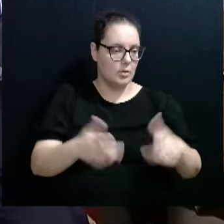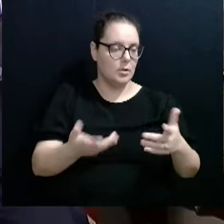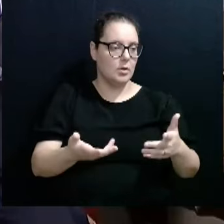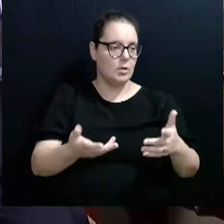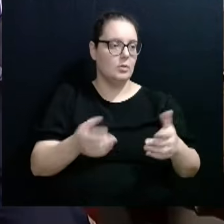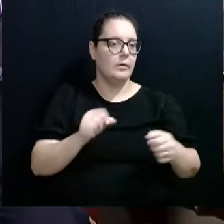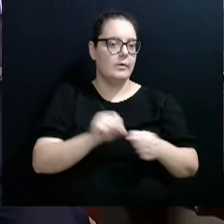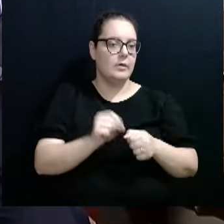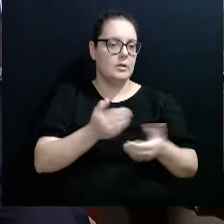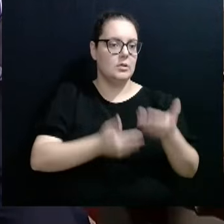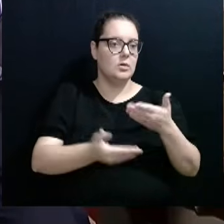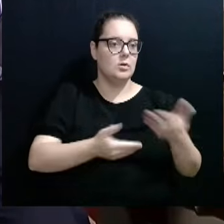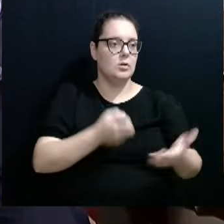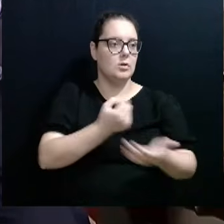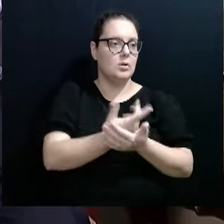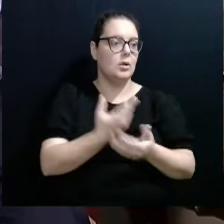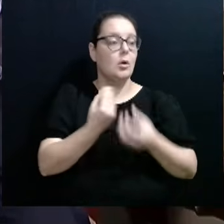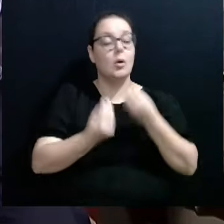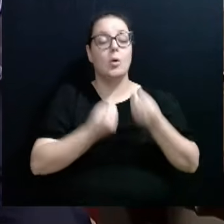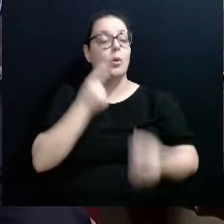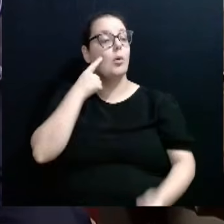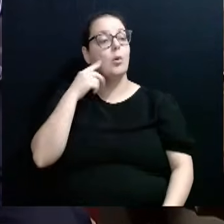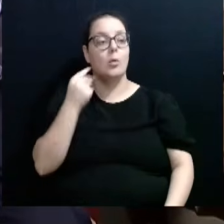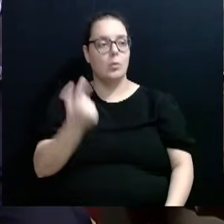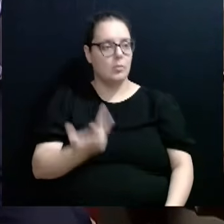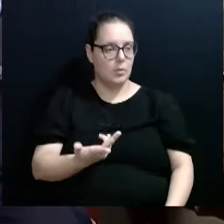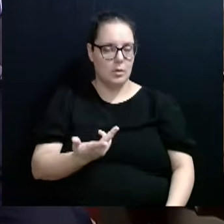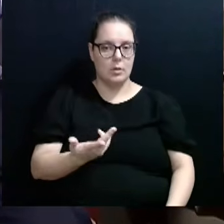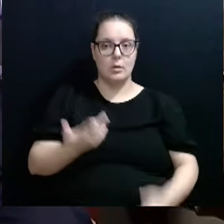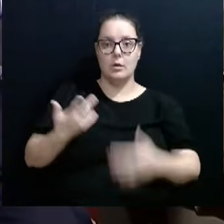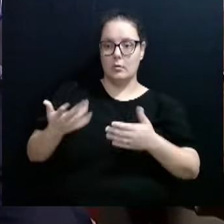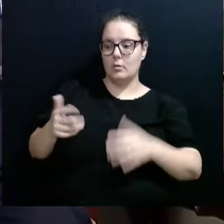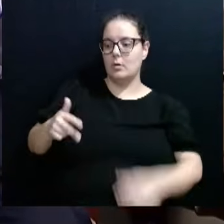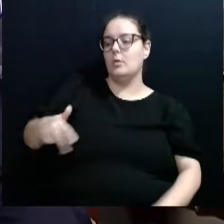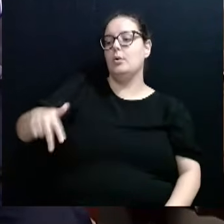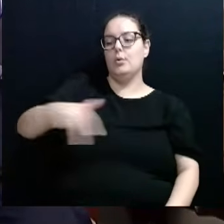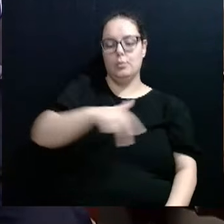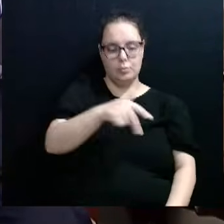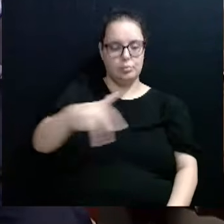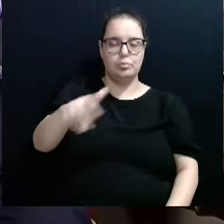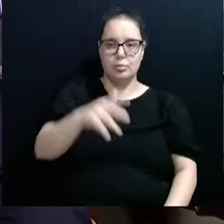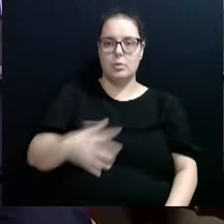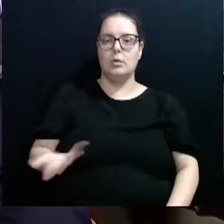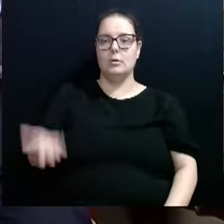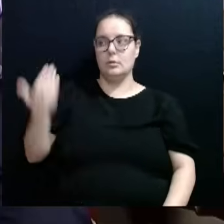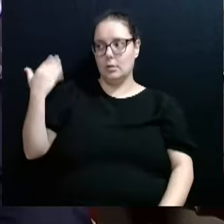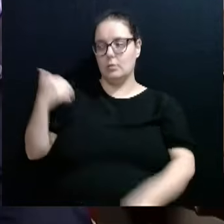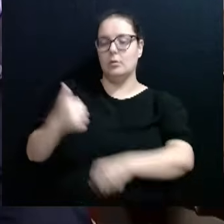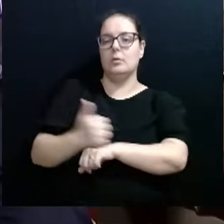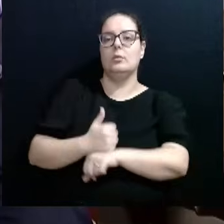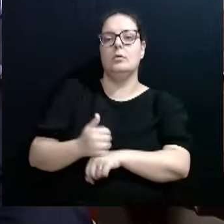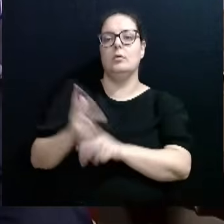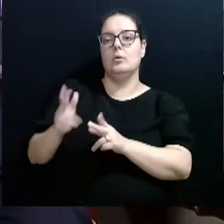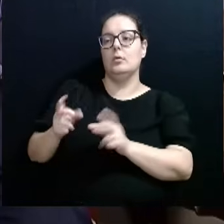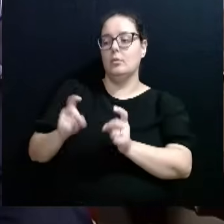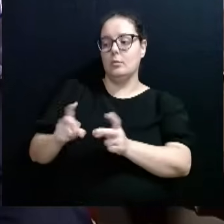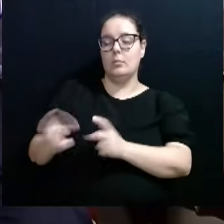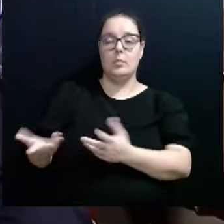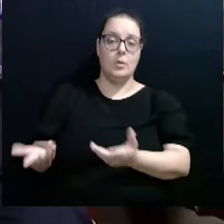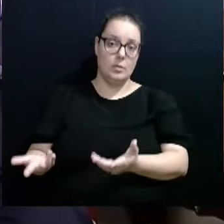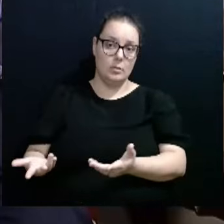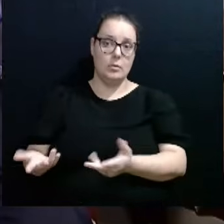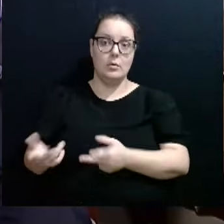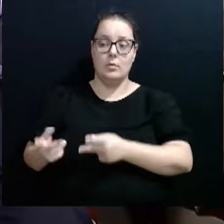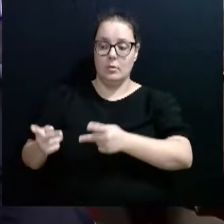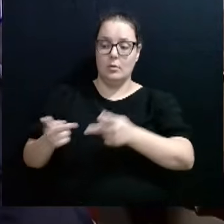comprava aquela peça? Como que surgiu isso? Como eu rodava bastante na outra profissão, como vendedor, eu acabava visitando